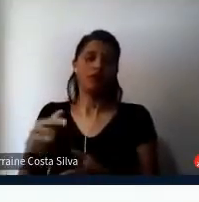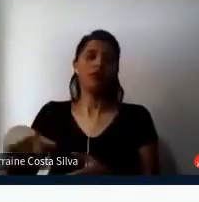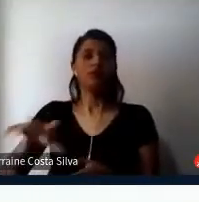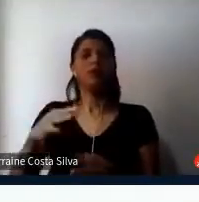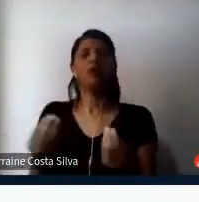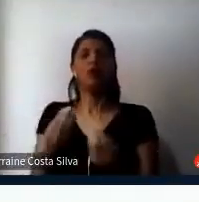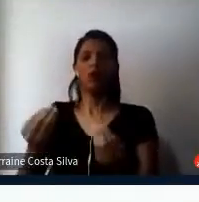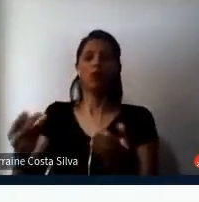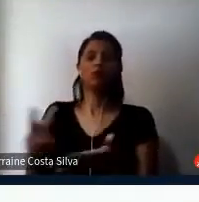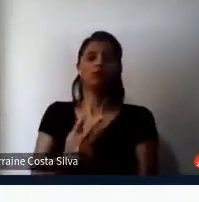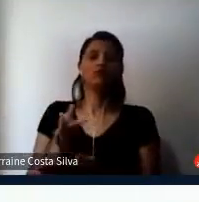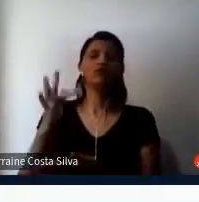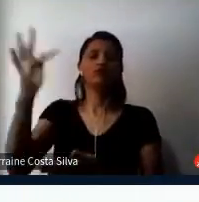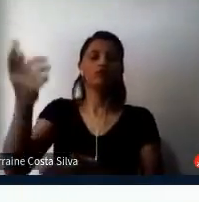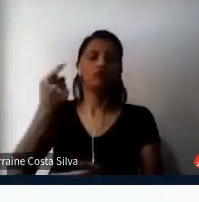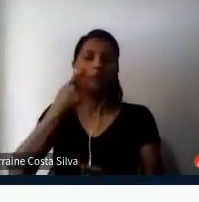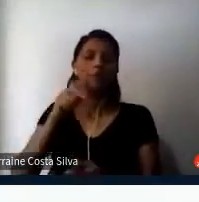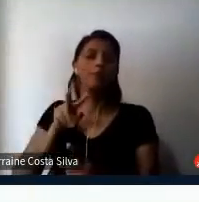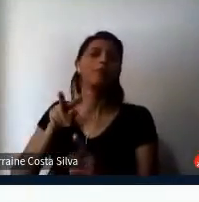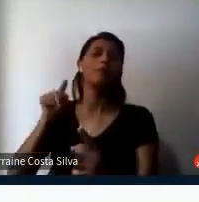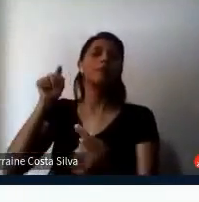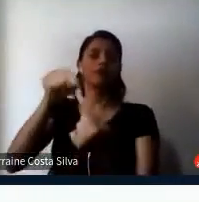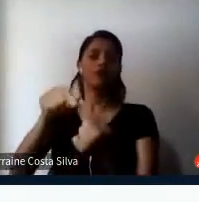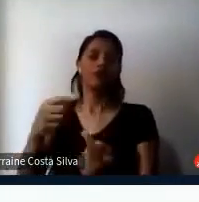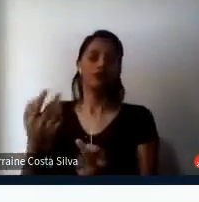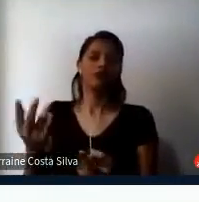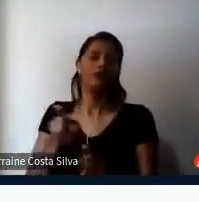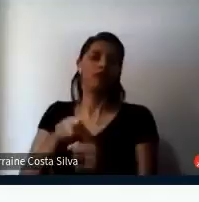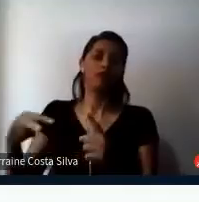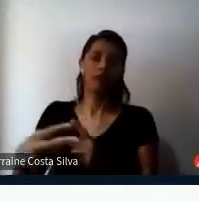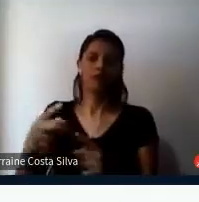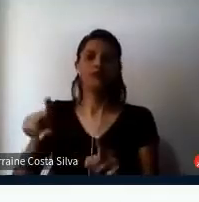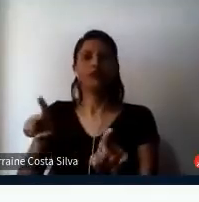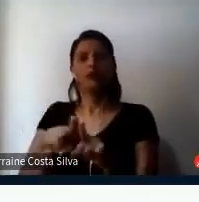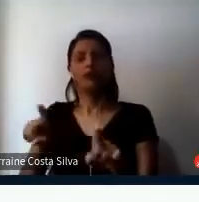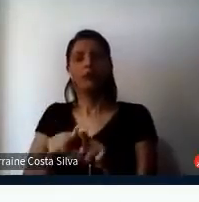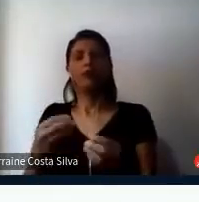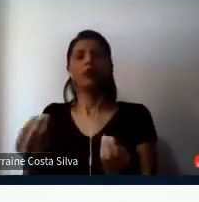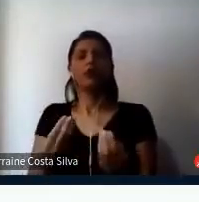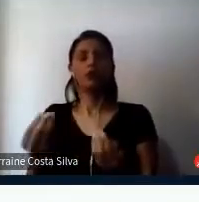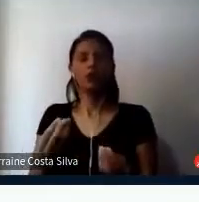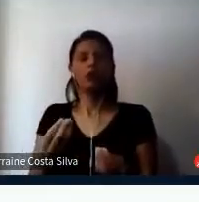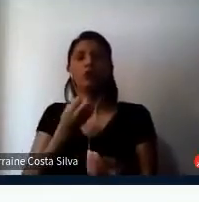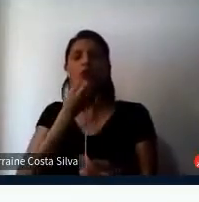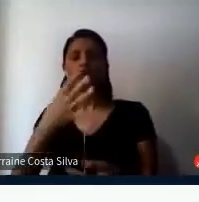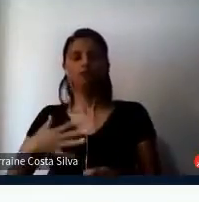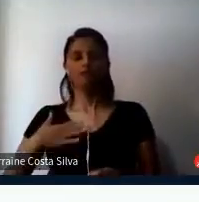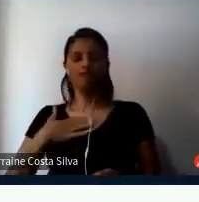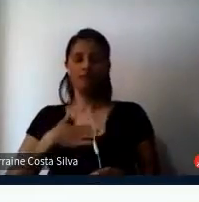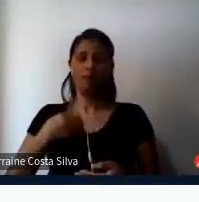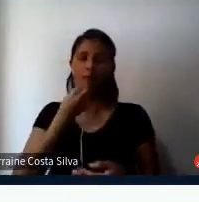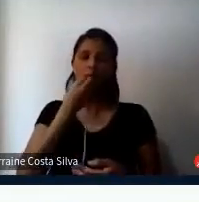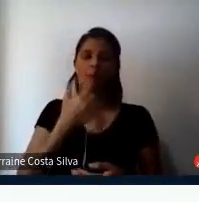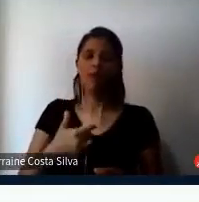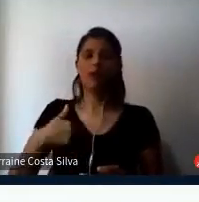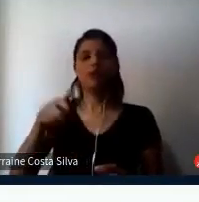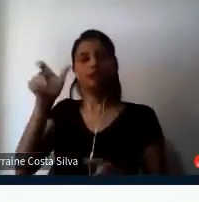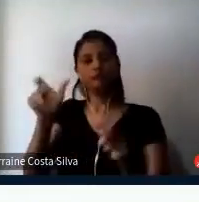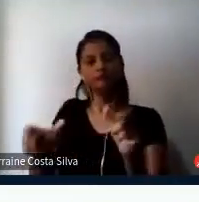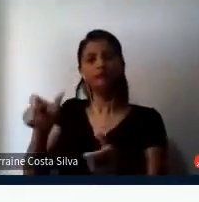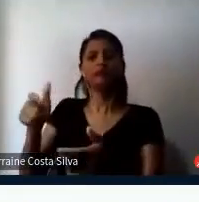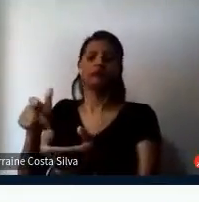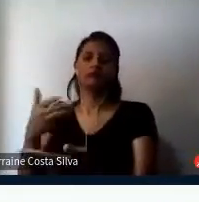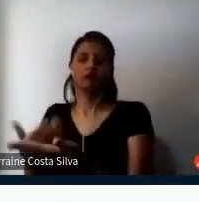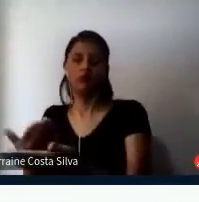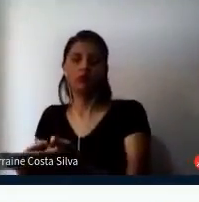nos vai dar, eu acredito, dados relacionados com o bem-estar ou não desses atores, né, da cena de